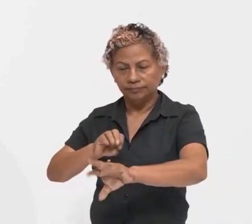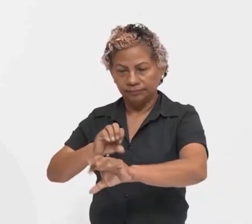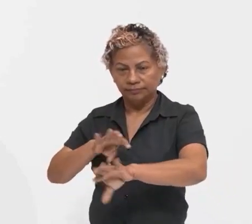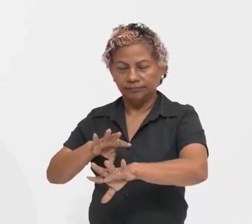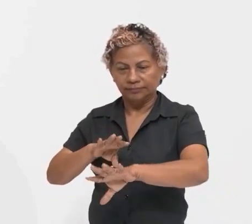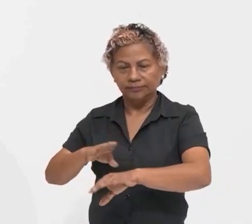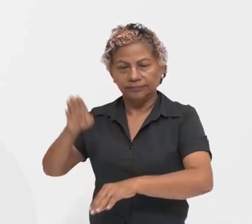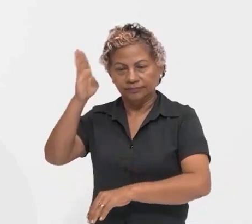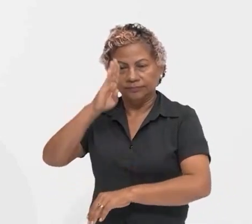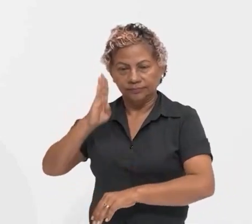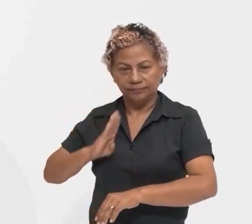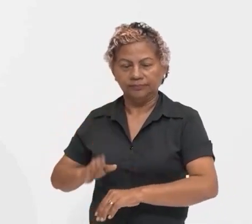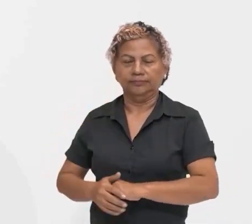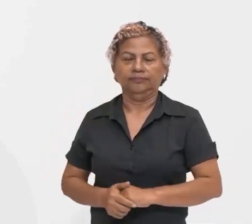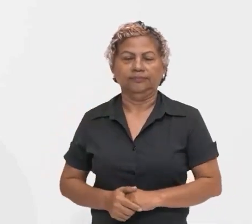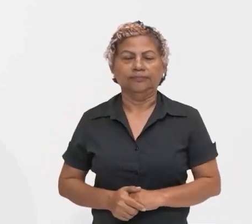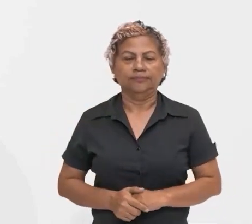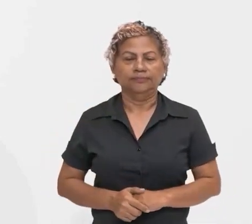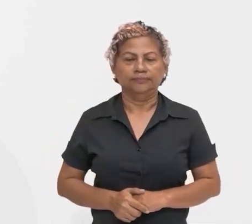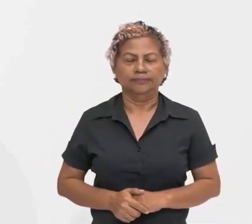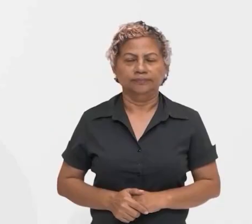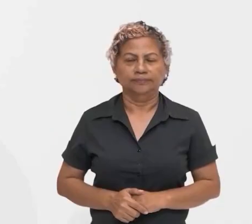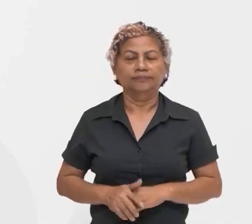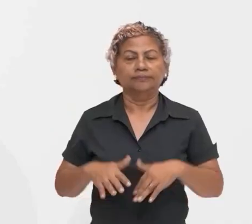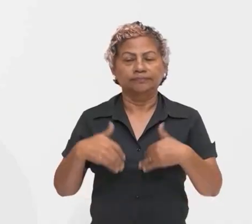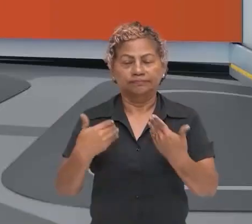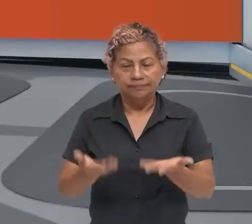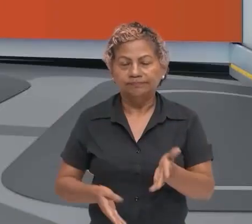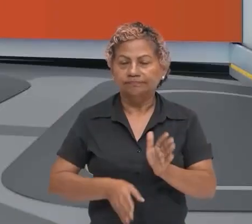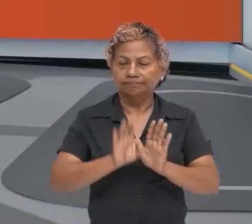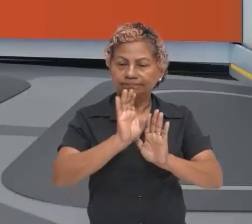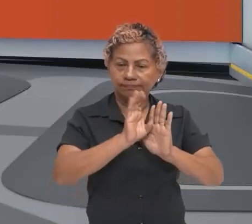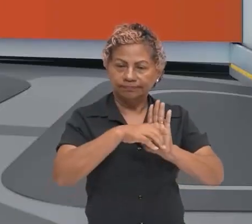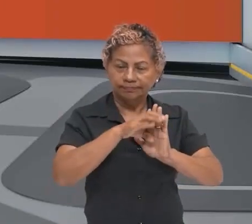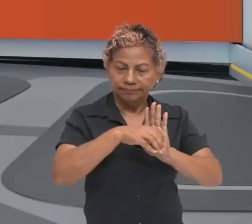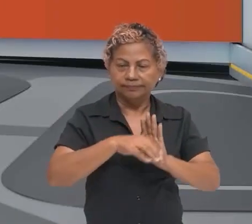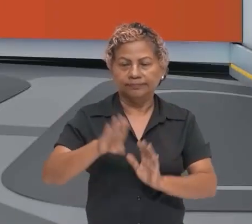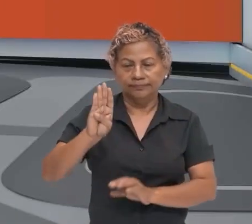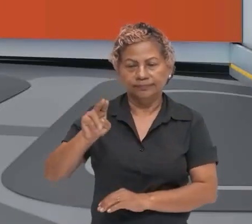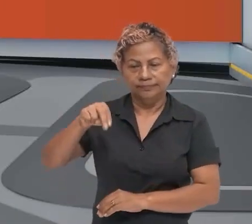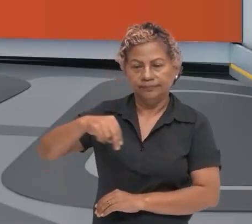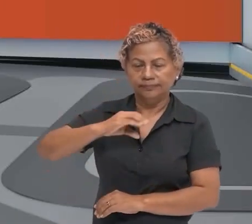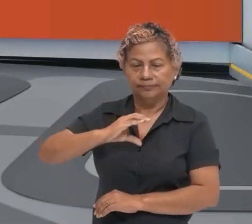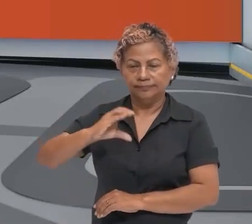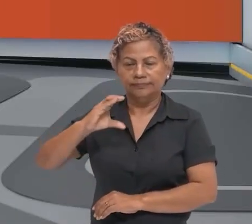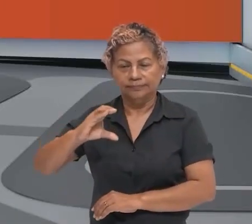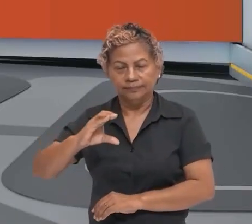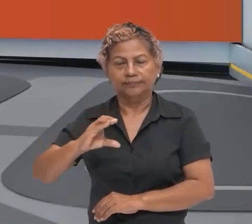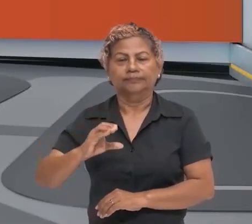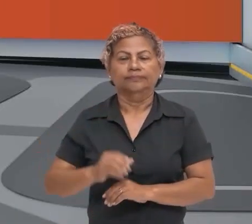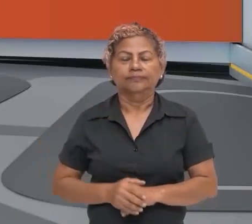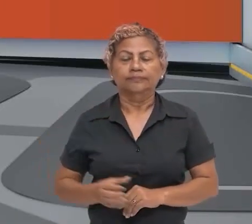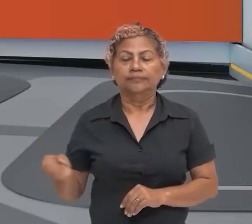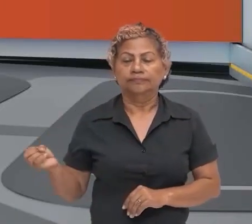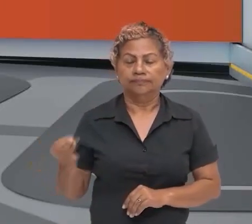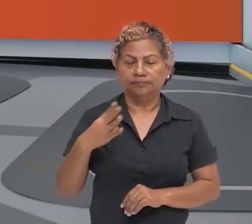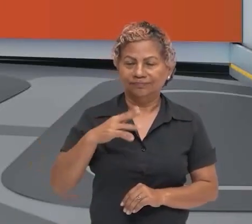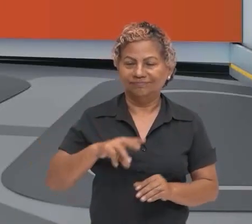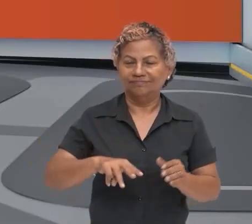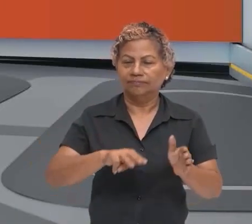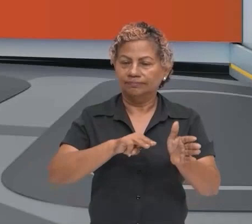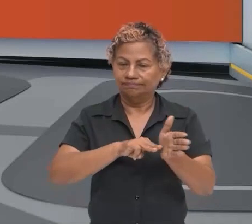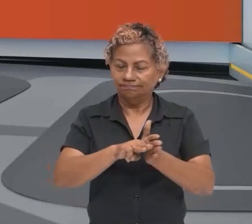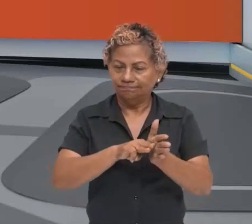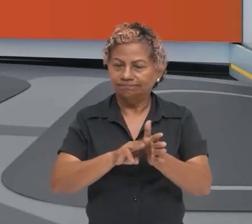brasileira. Tá? Então, dentro desse conceito, a BNCC está buscando essa nova metodologia